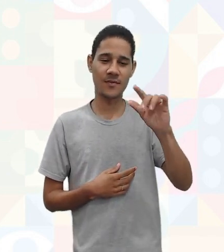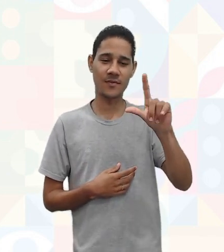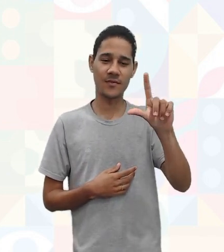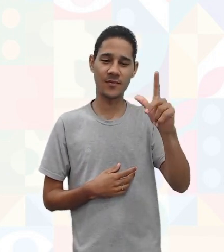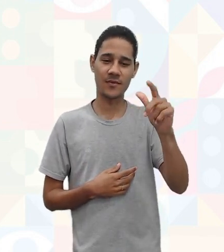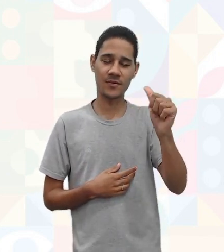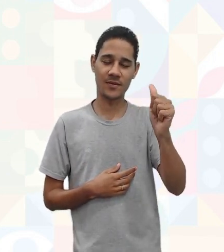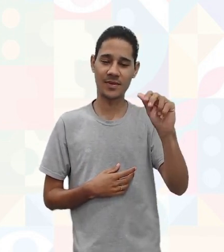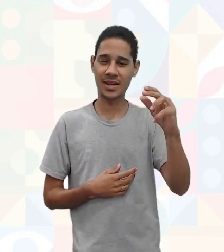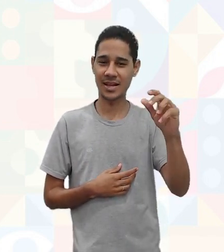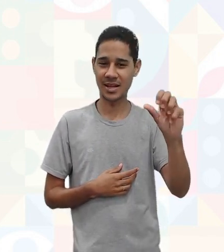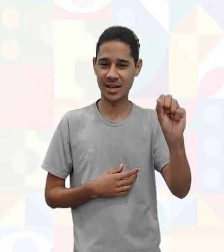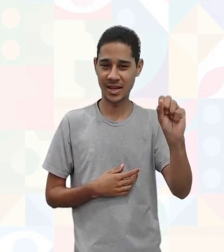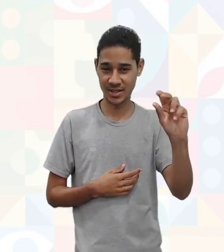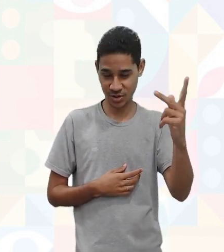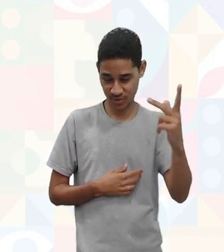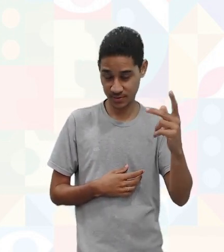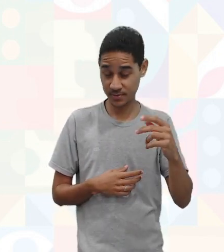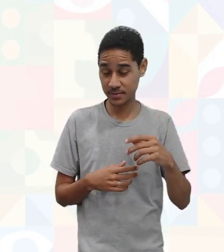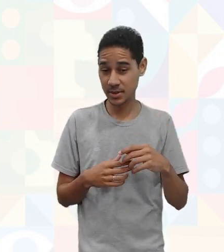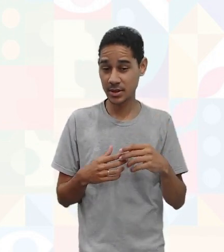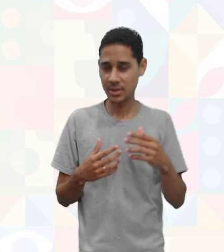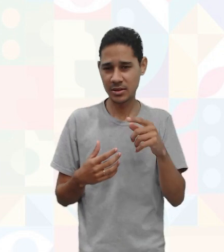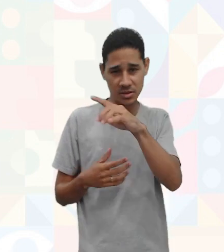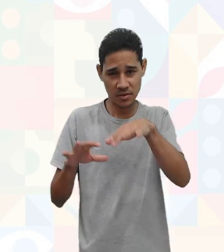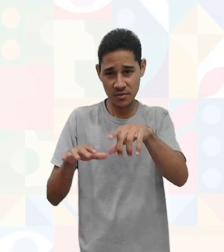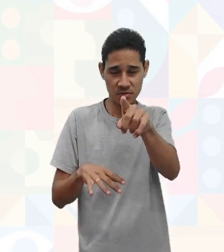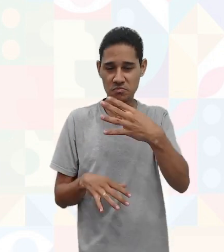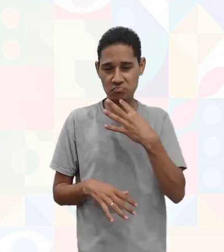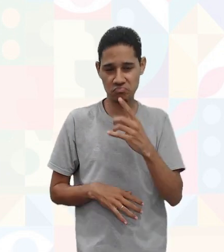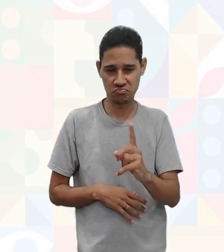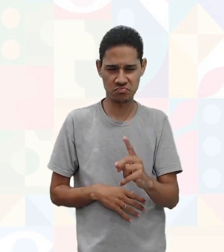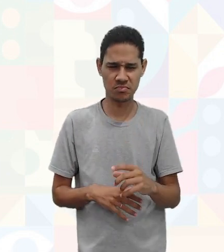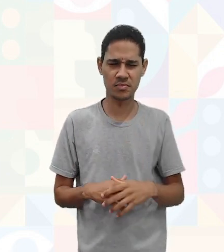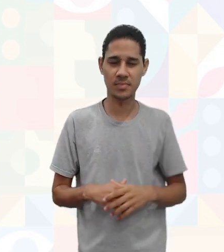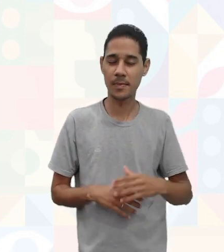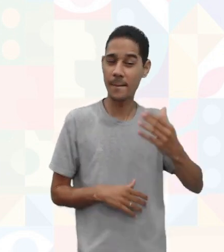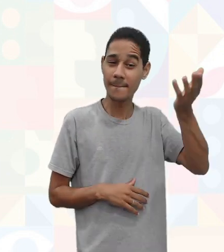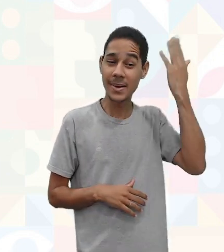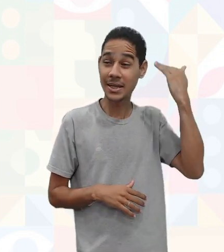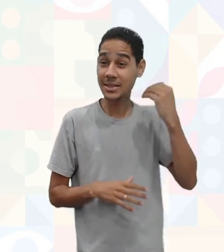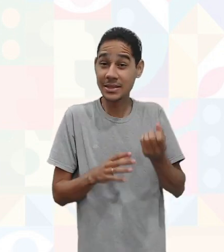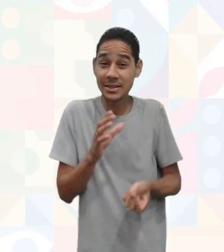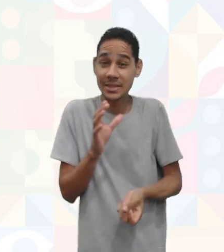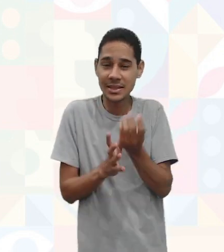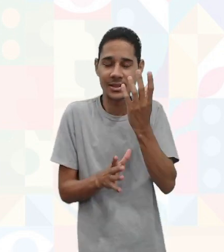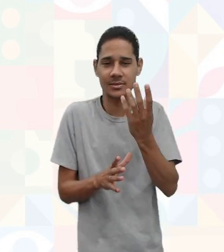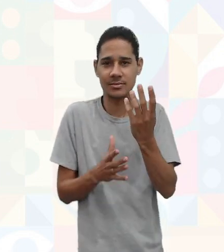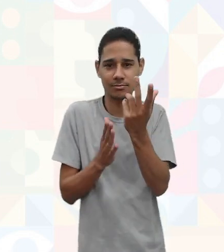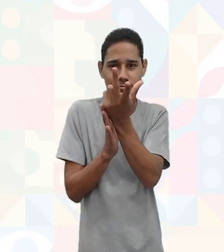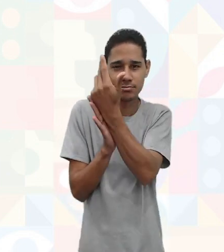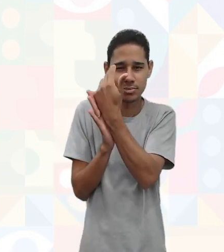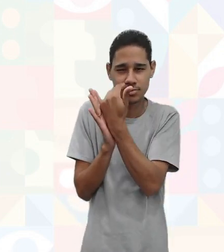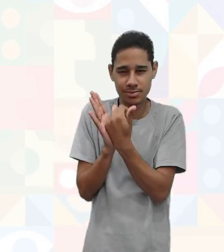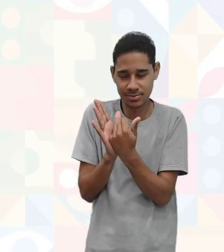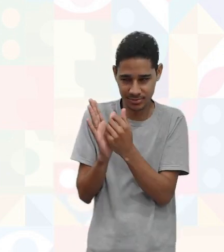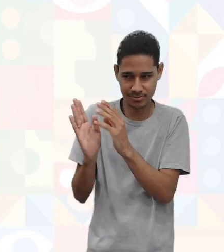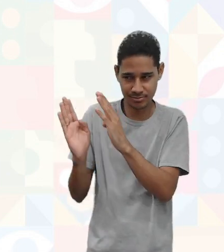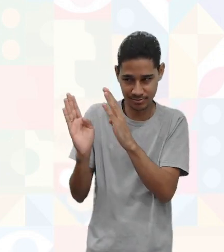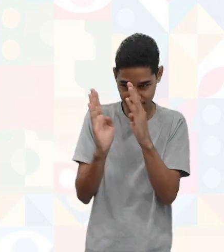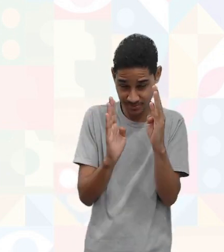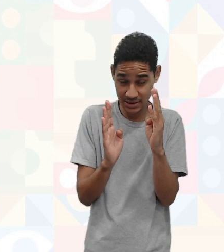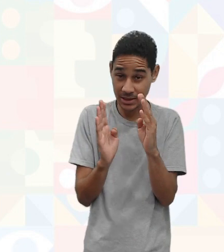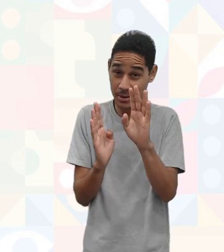Talvez muitos nem tenham conhecido o Flash. O Flash, a gente desenvolvia animações, mas era